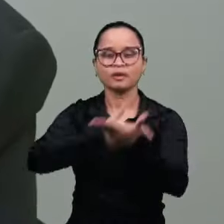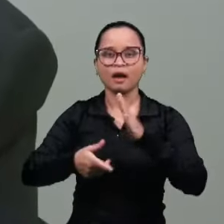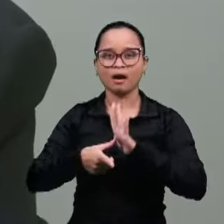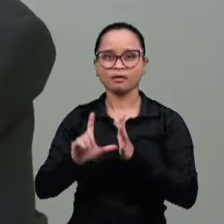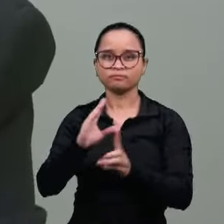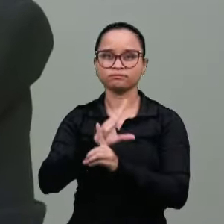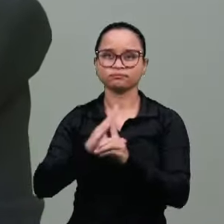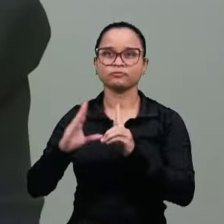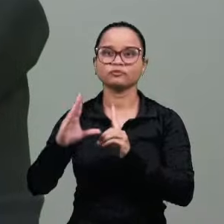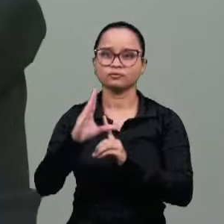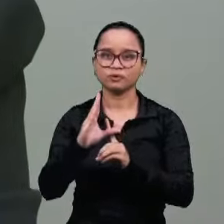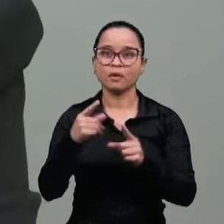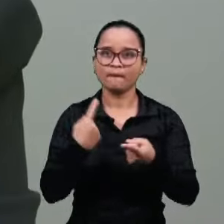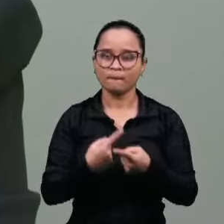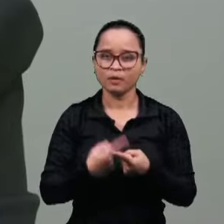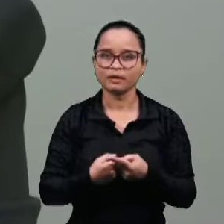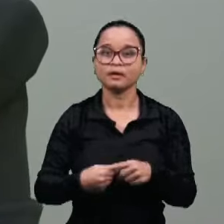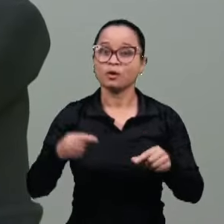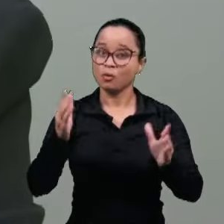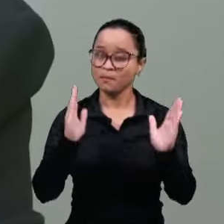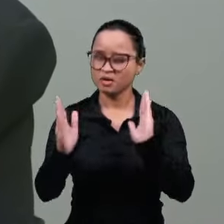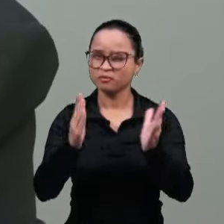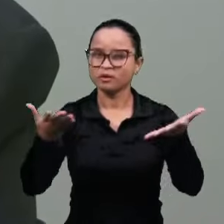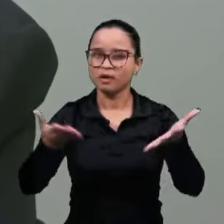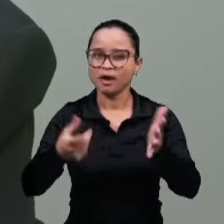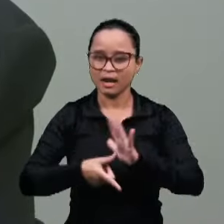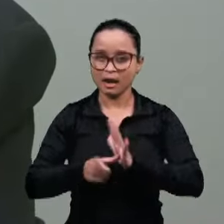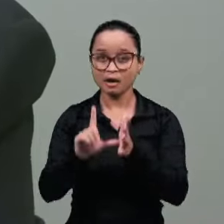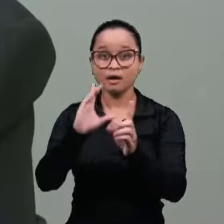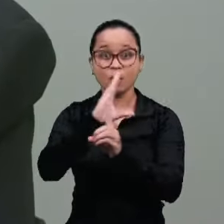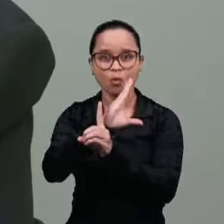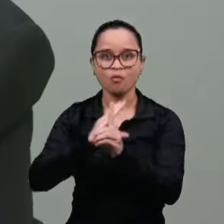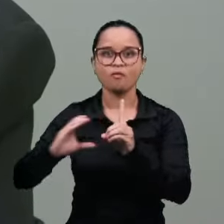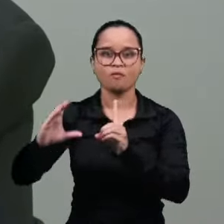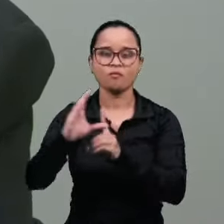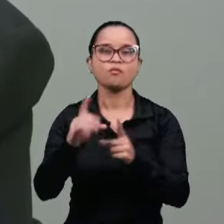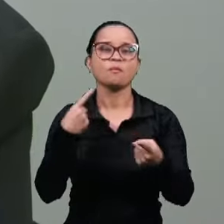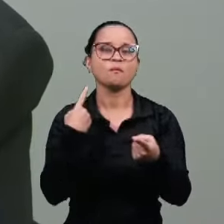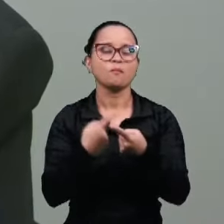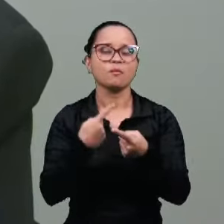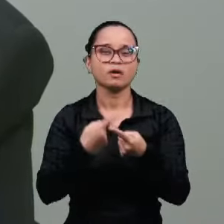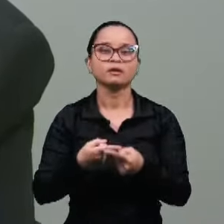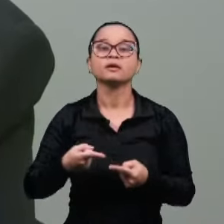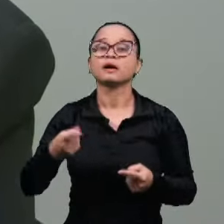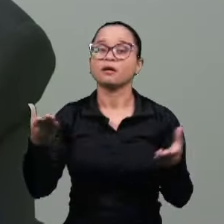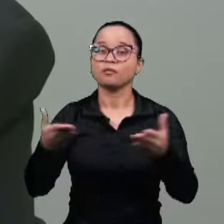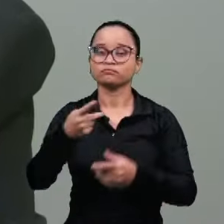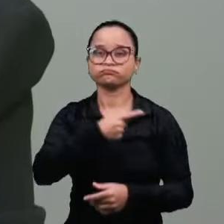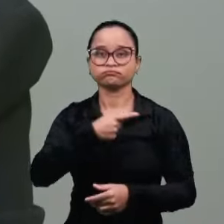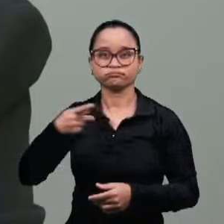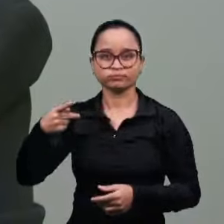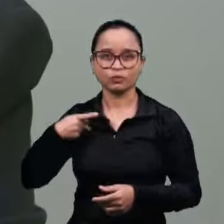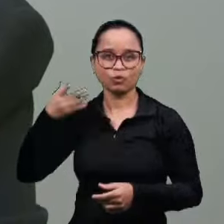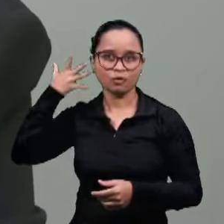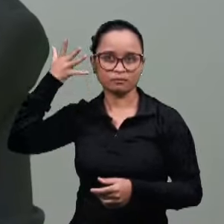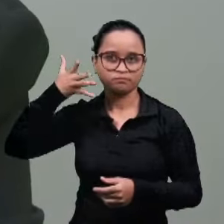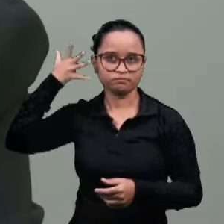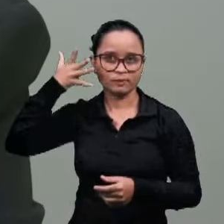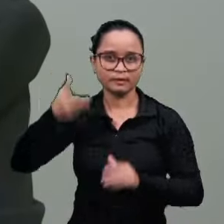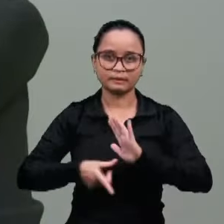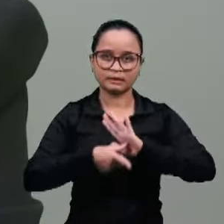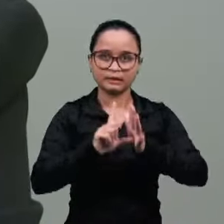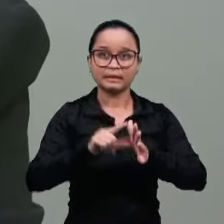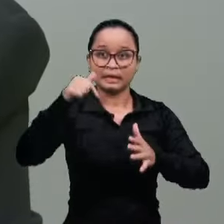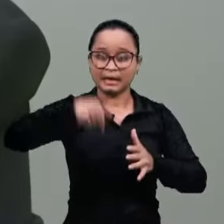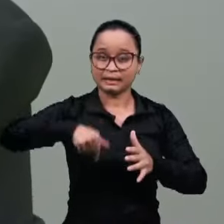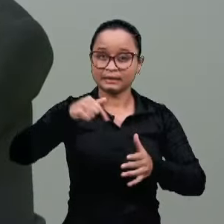é um momento que antecede ao culto, onde o pastor que trará a mensagem, ele passa antes aqui,